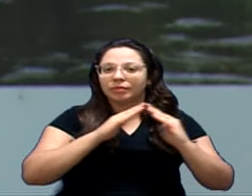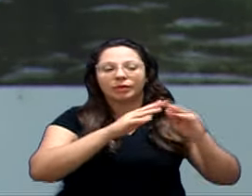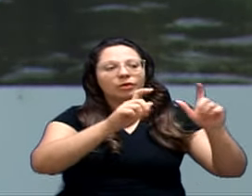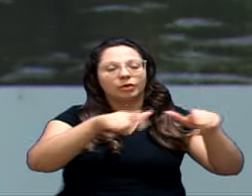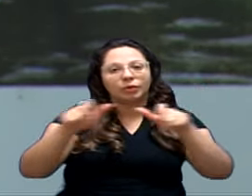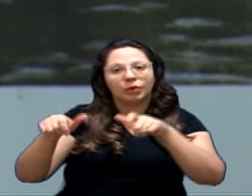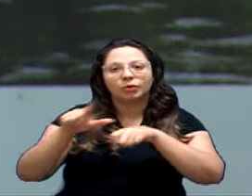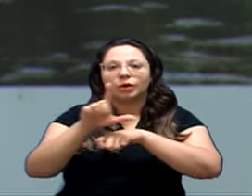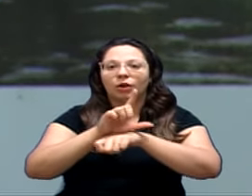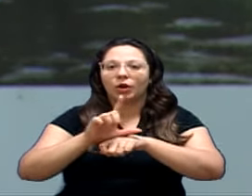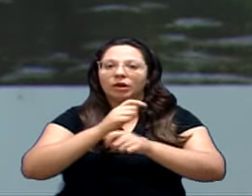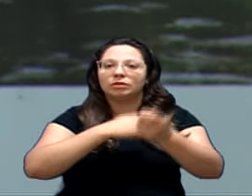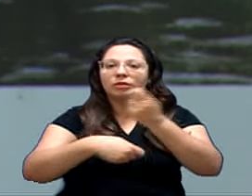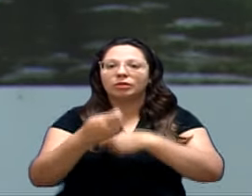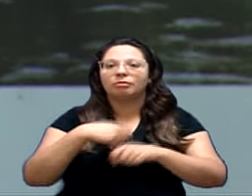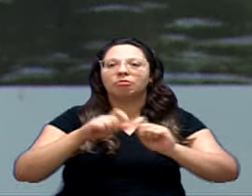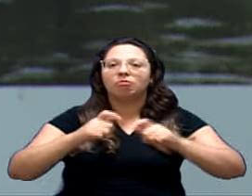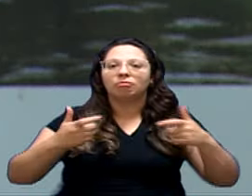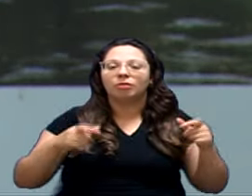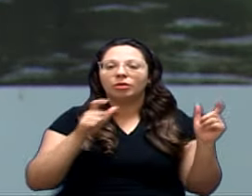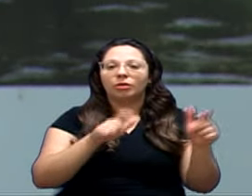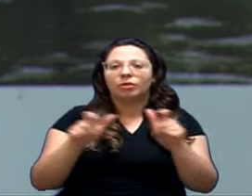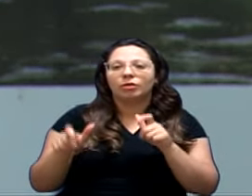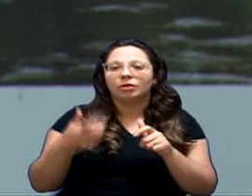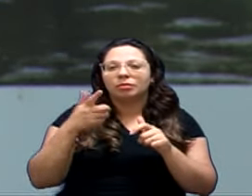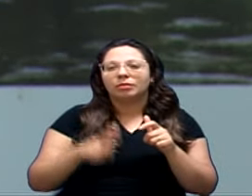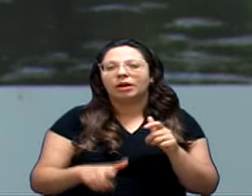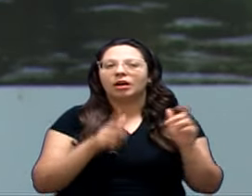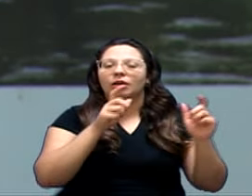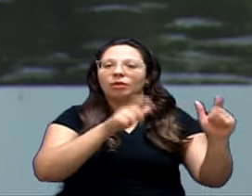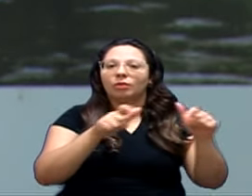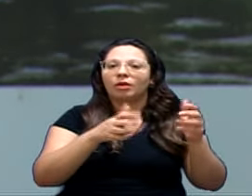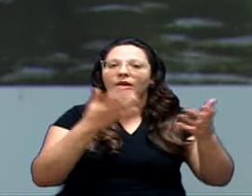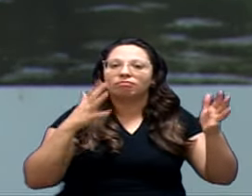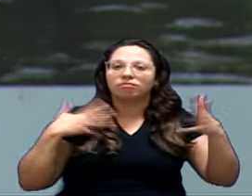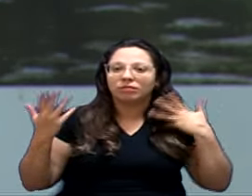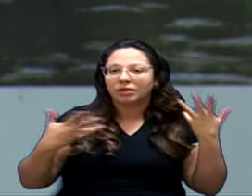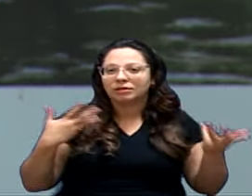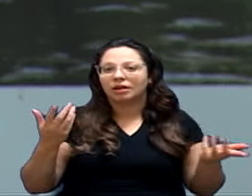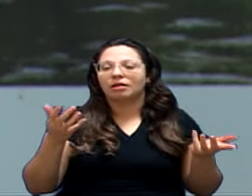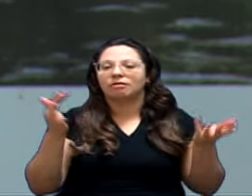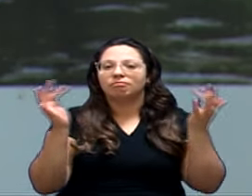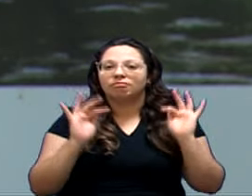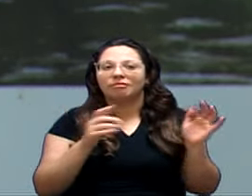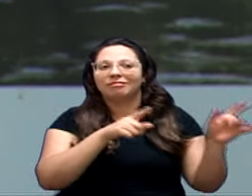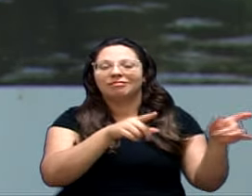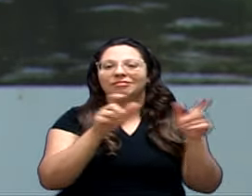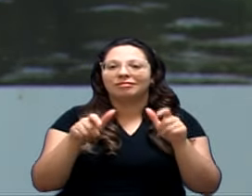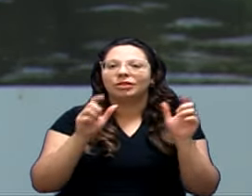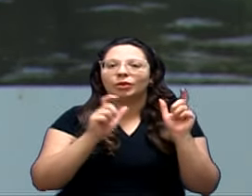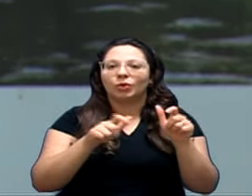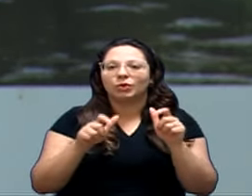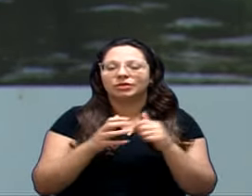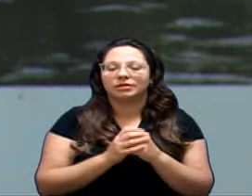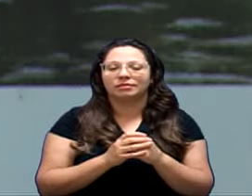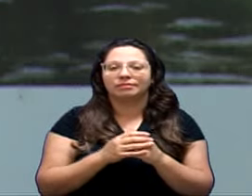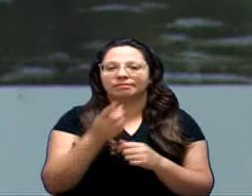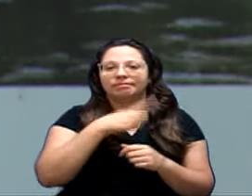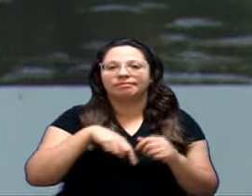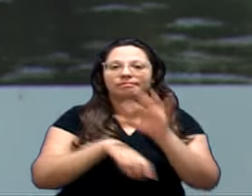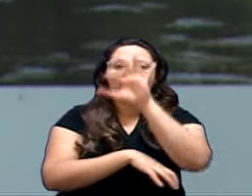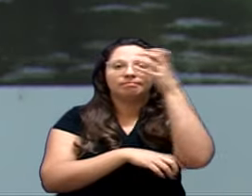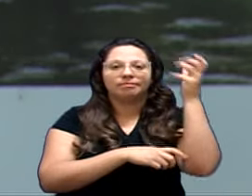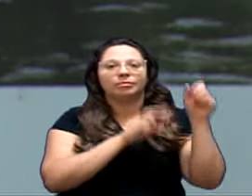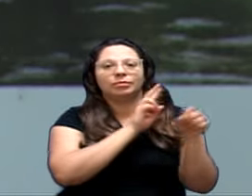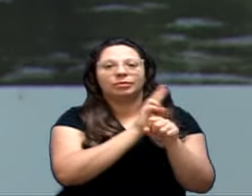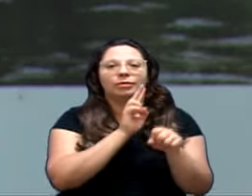comércio pode se expandir como serão organizados os espaços de lazer e como iremos proteger o nosso meio ambiente Mas